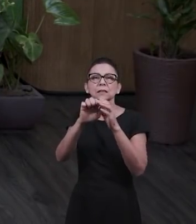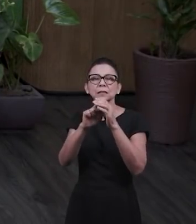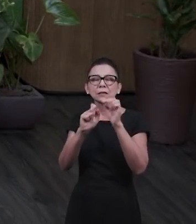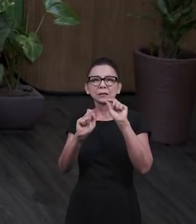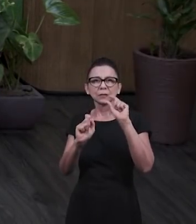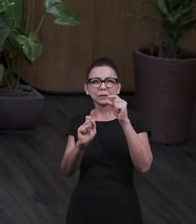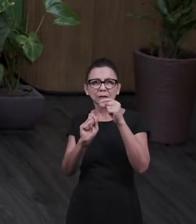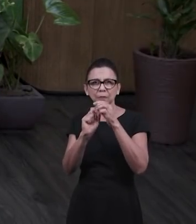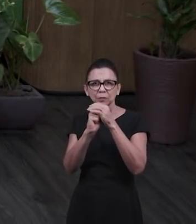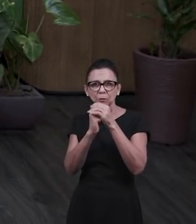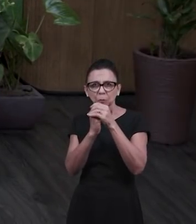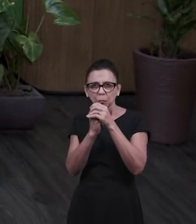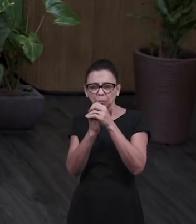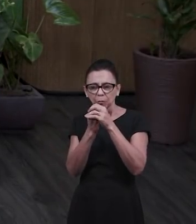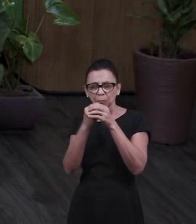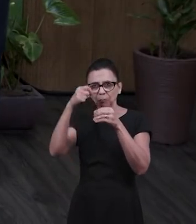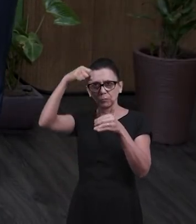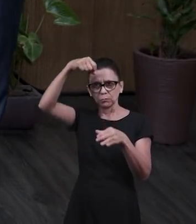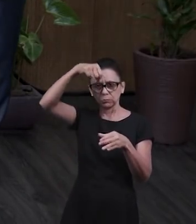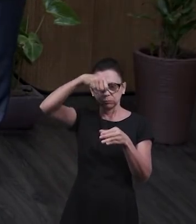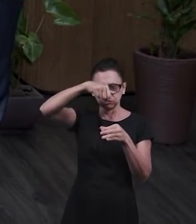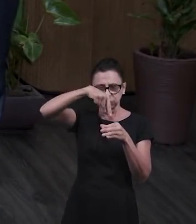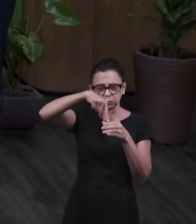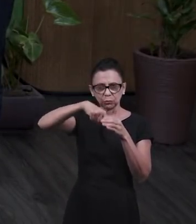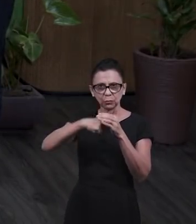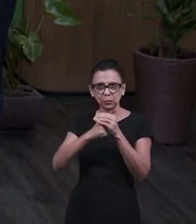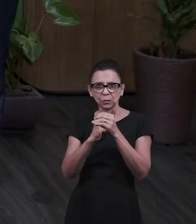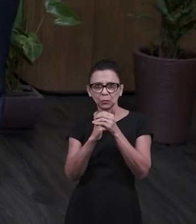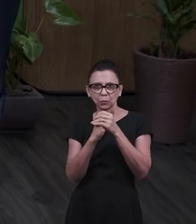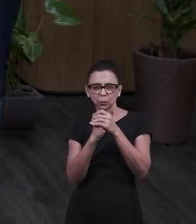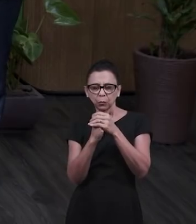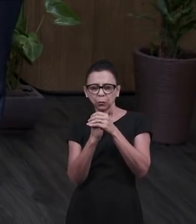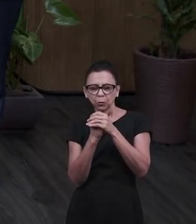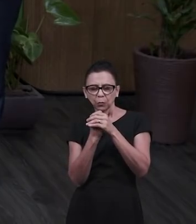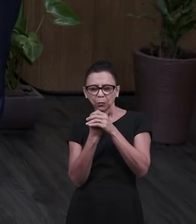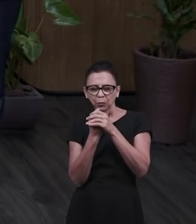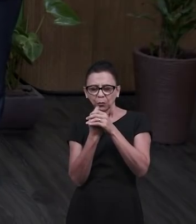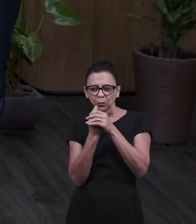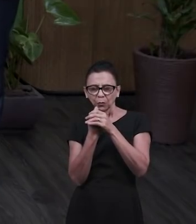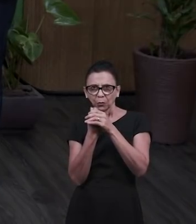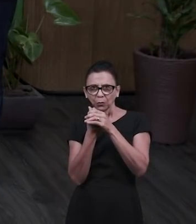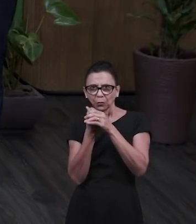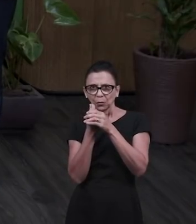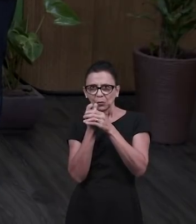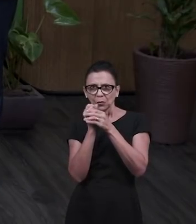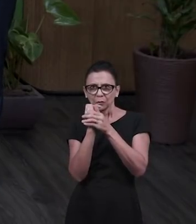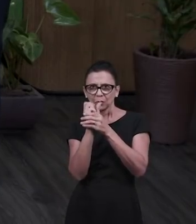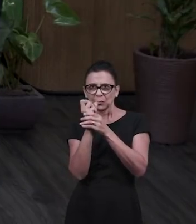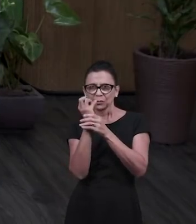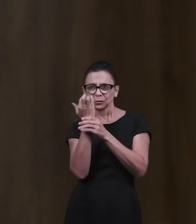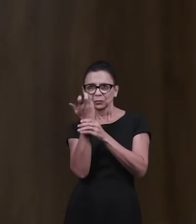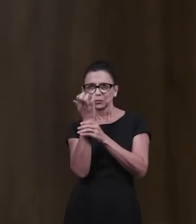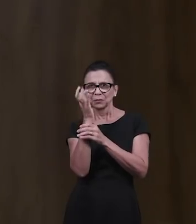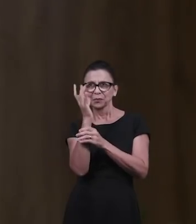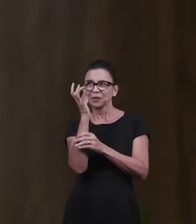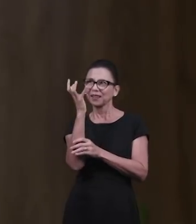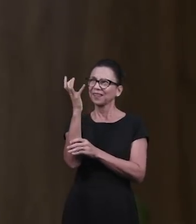do vegetal que gera ou dá vida a um novo vegetal.